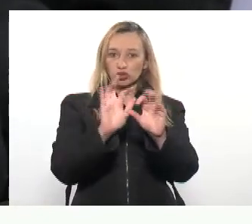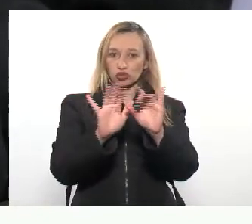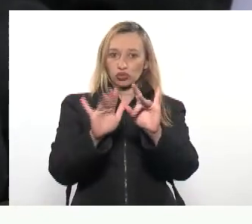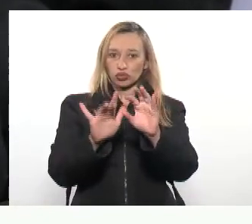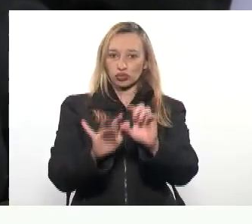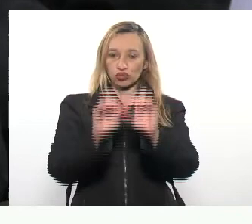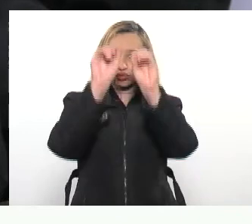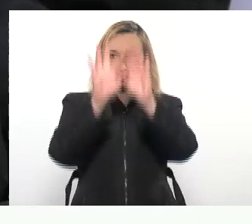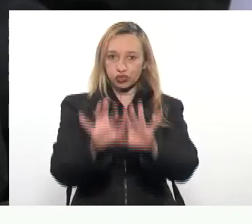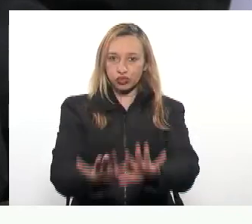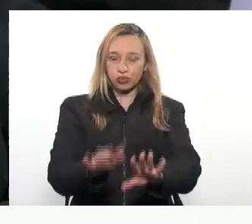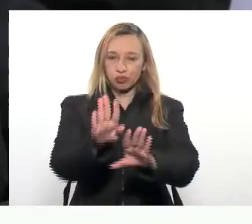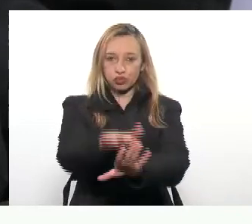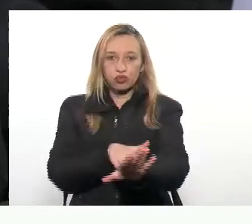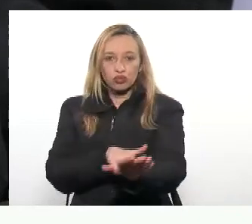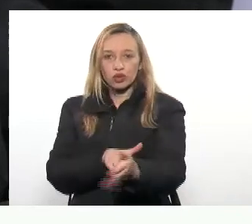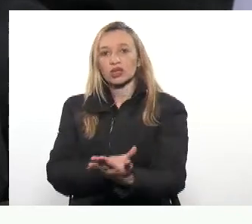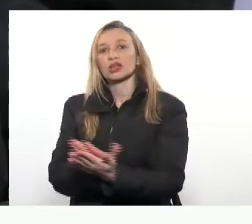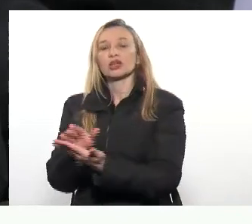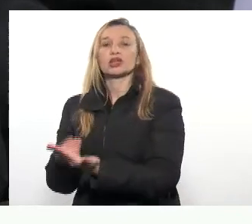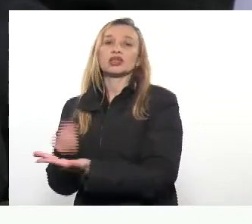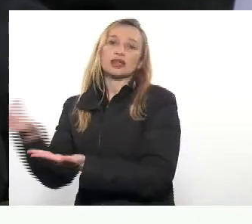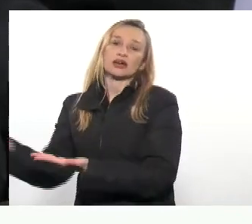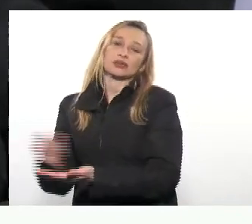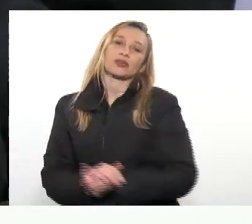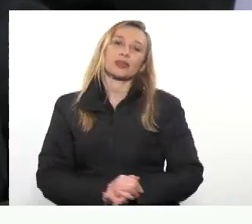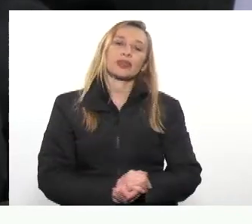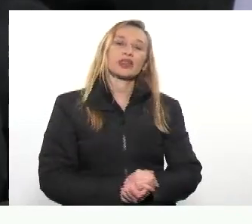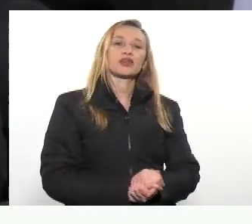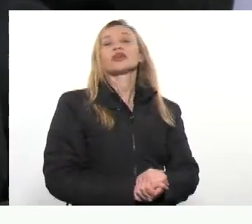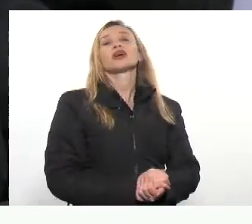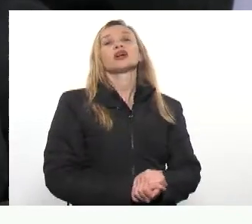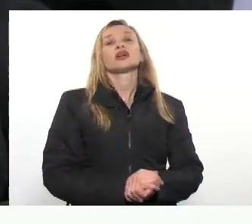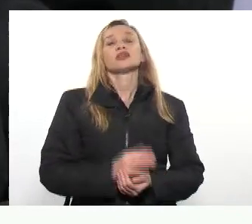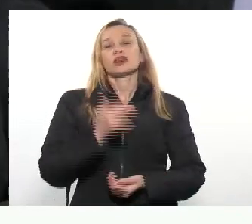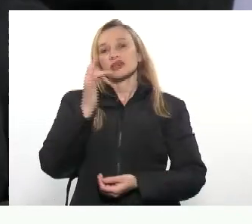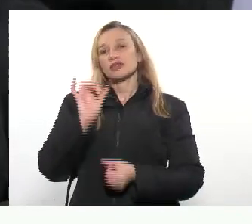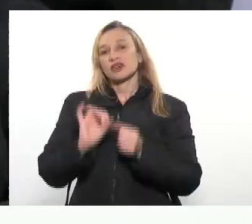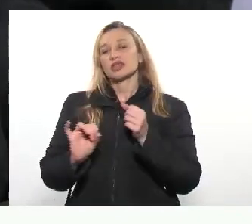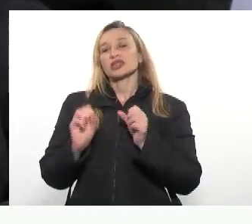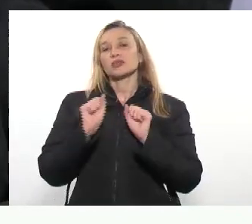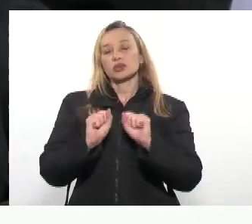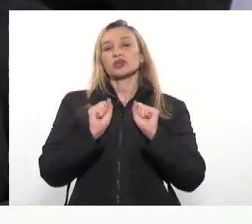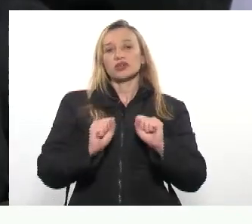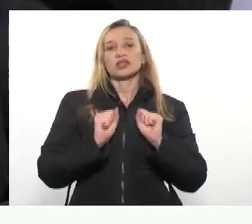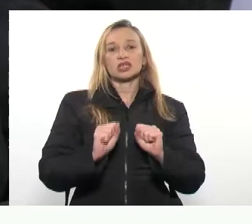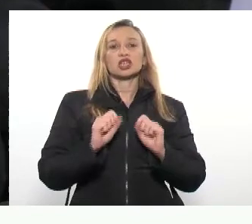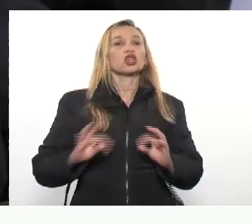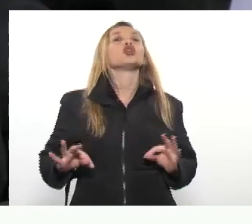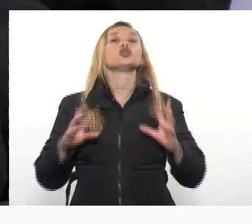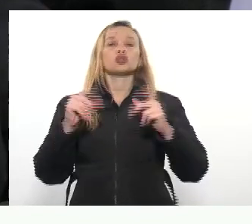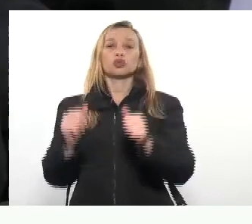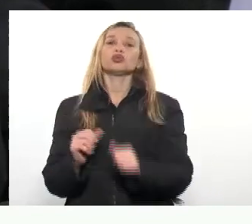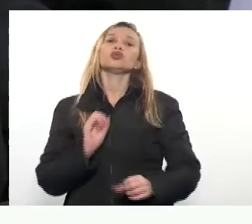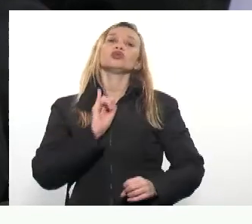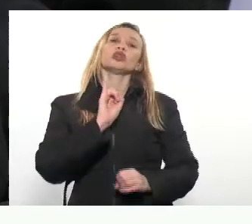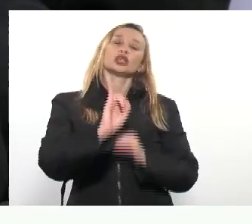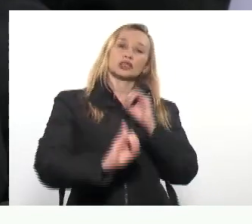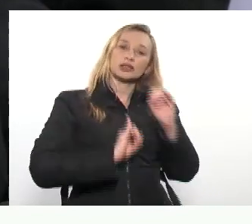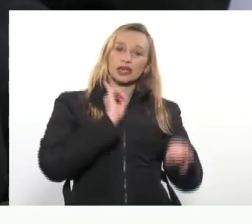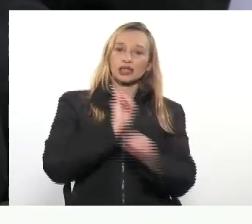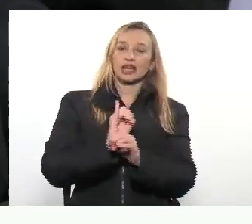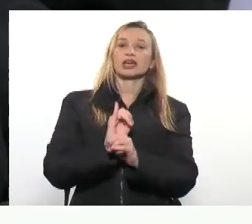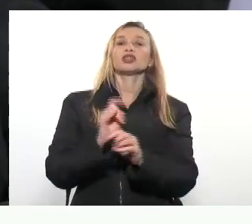mais importante que isso o cliente vai poder fazer praticamente todas as operações via computador,